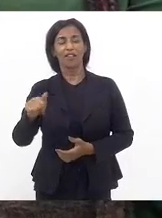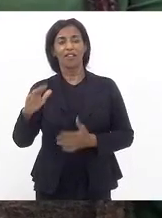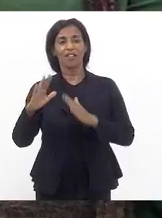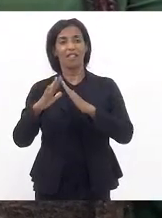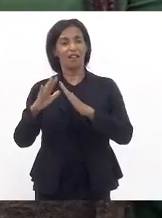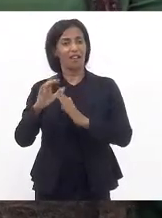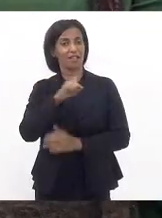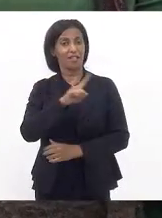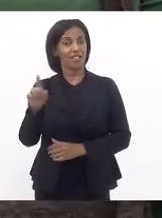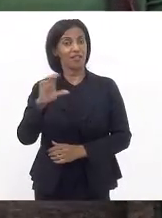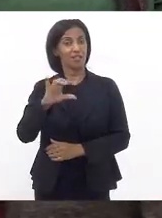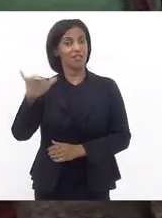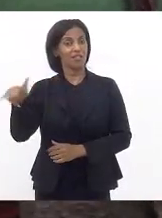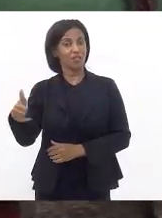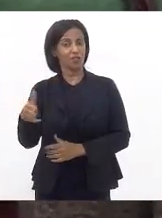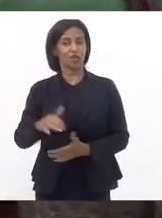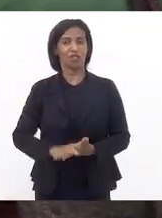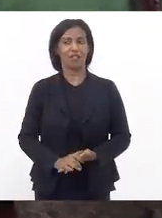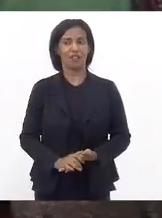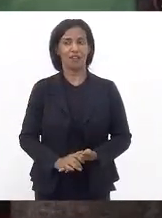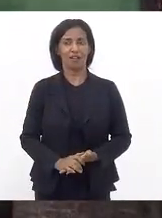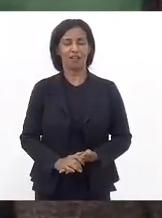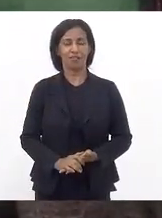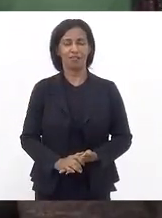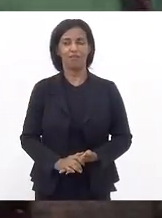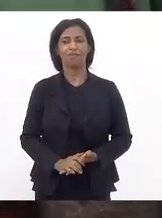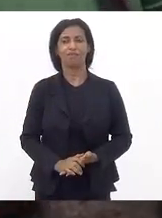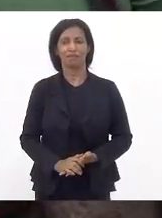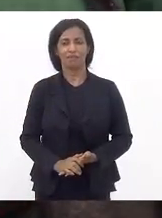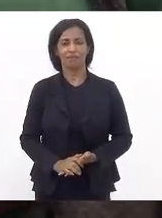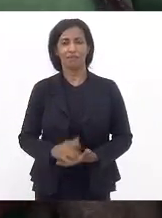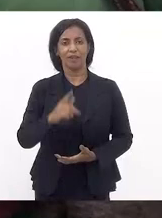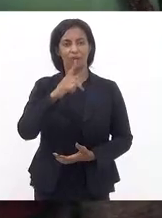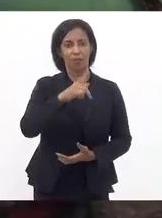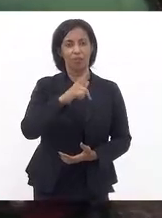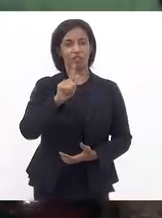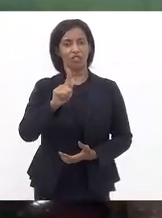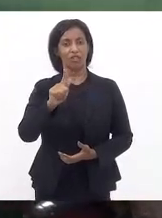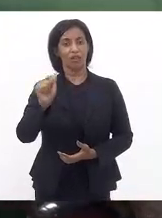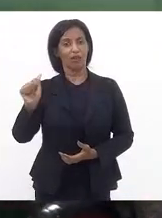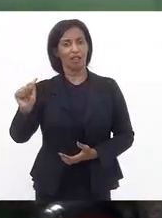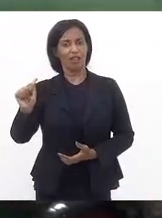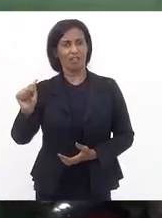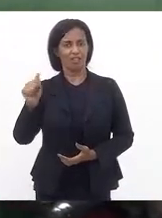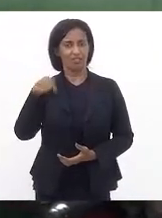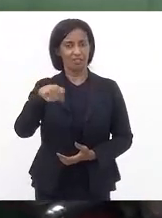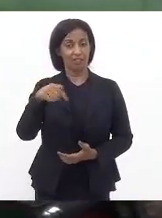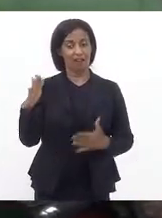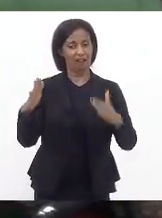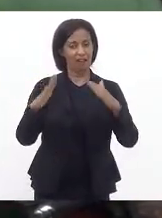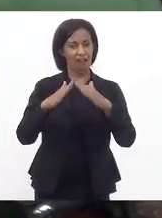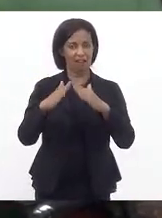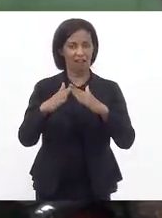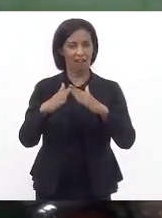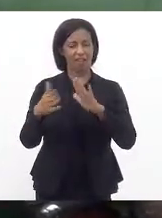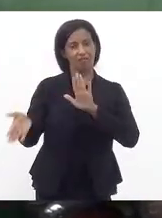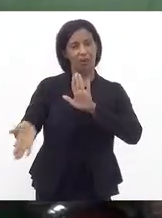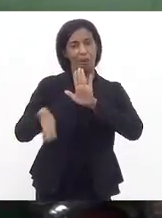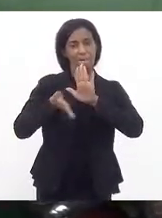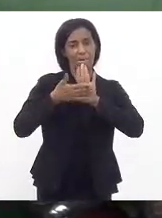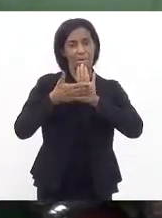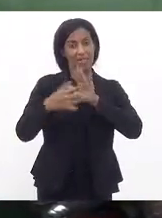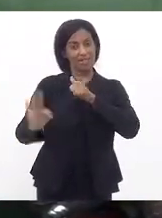Ah e não a ccj a procuradoria-geral da casa essa sugestão que faço que eu acho que a procuradoria daria uma